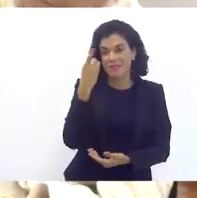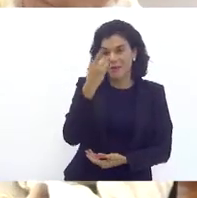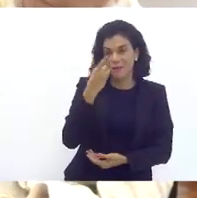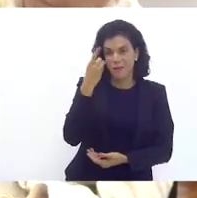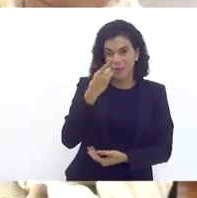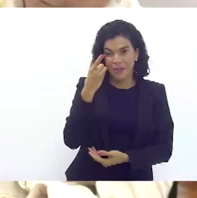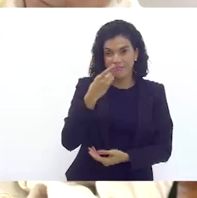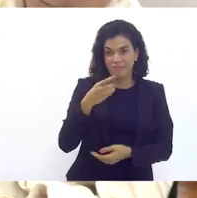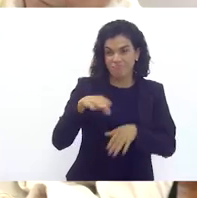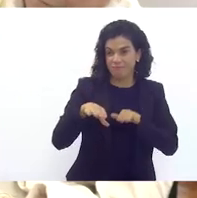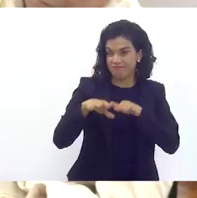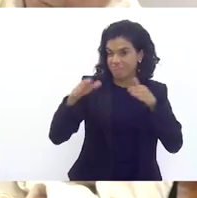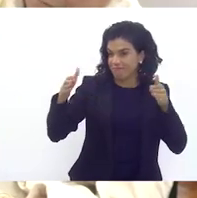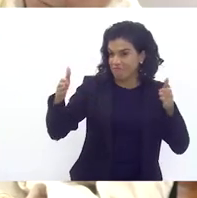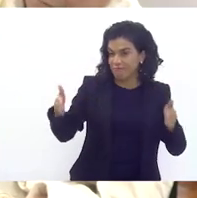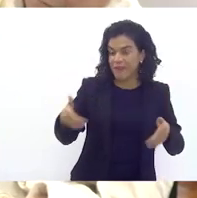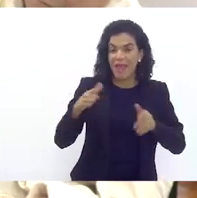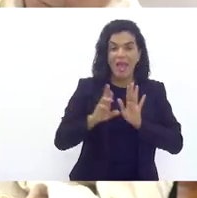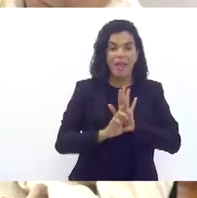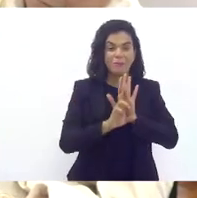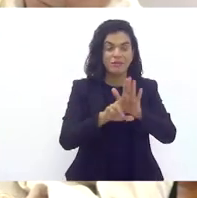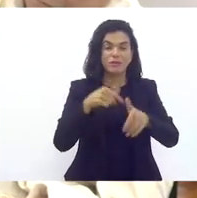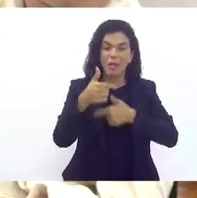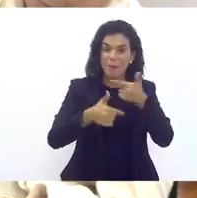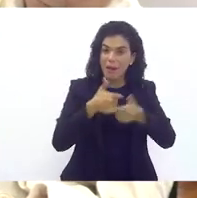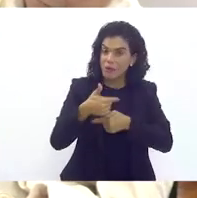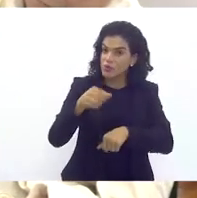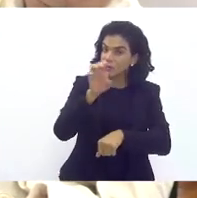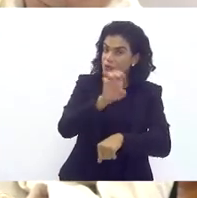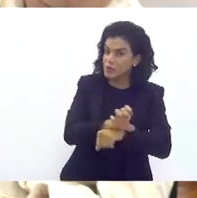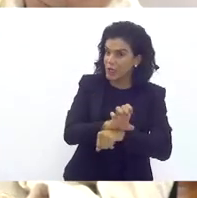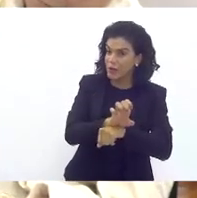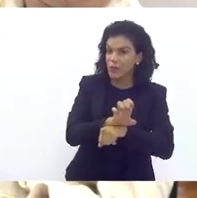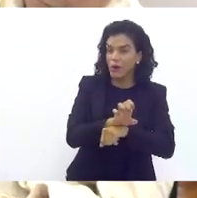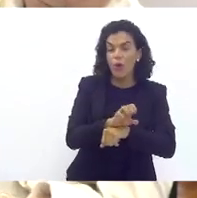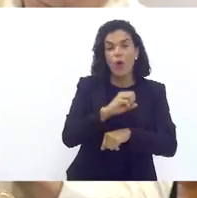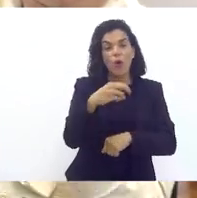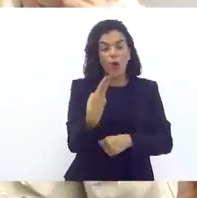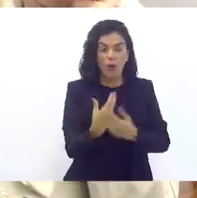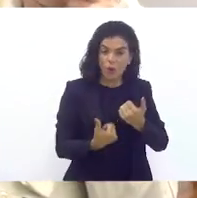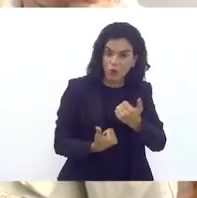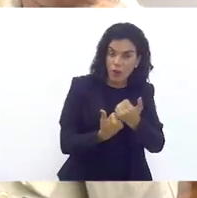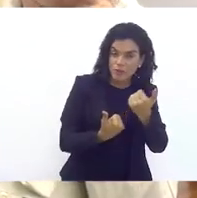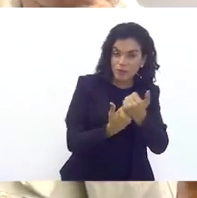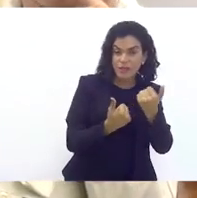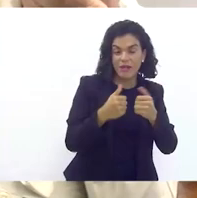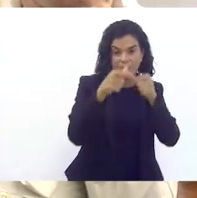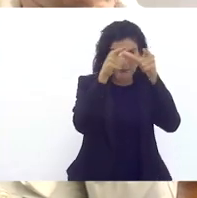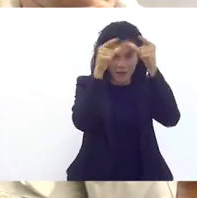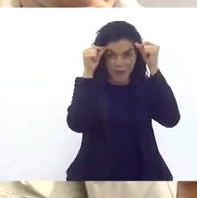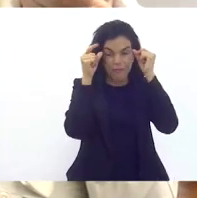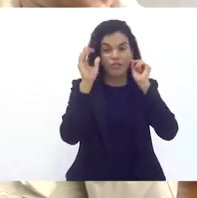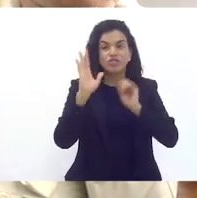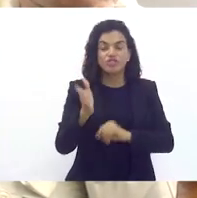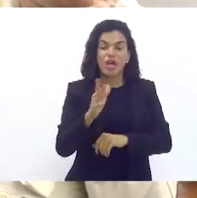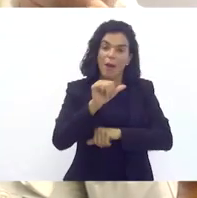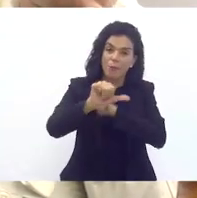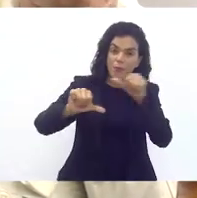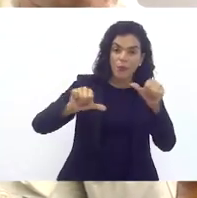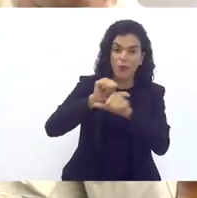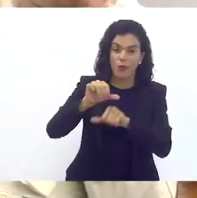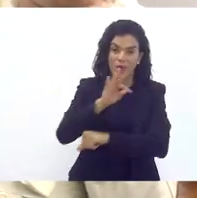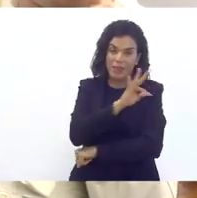mesa, sentada representando os trabalhadores da saúde do Estado, onde os auxiliares de enfermagem, que já são técnicos de